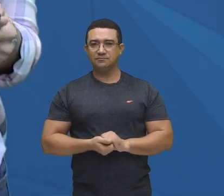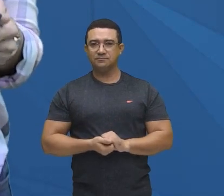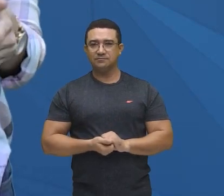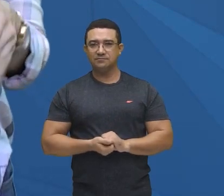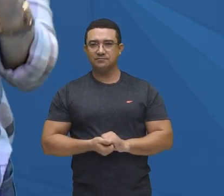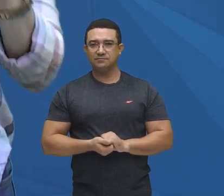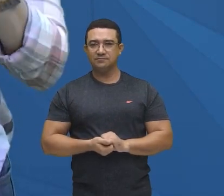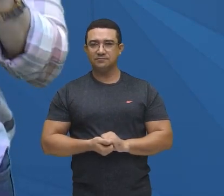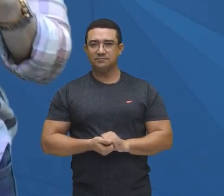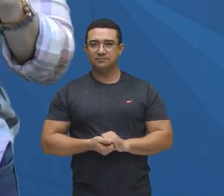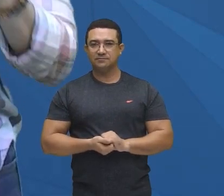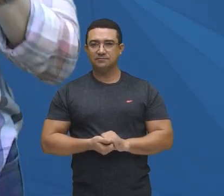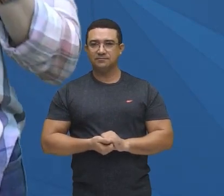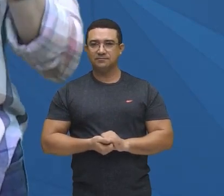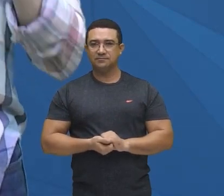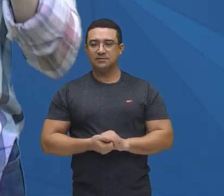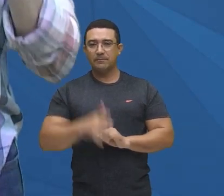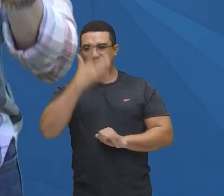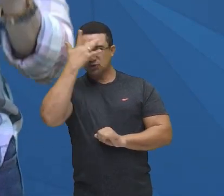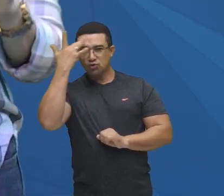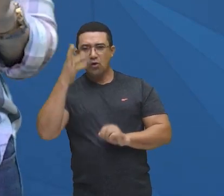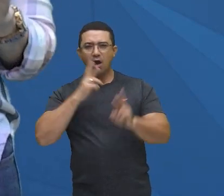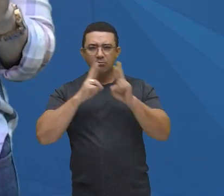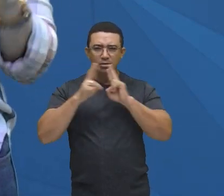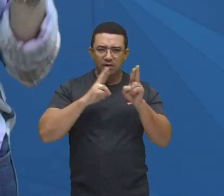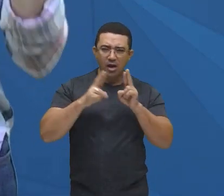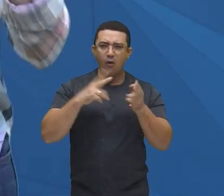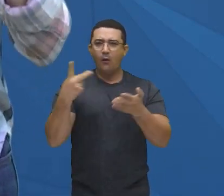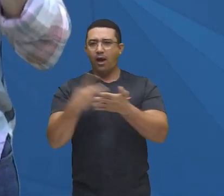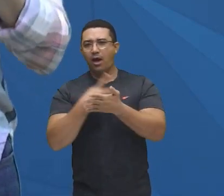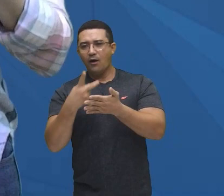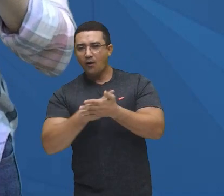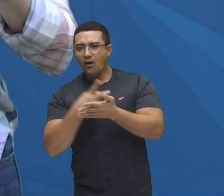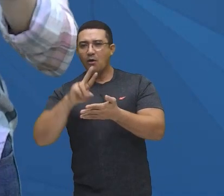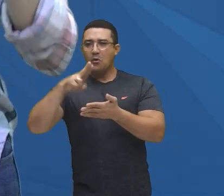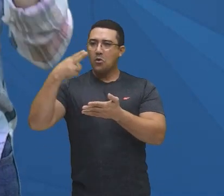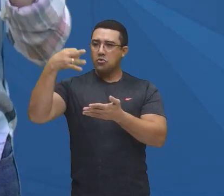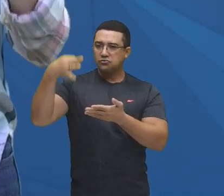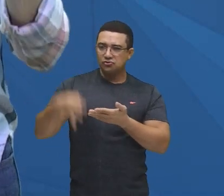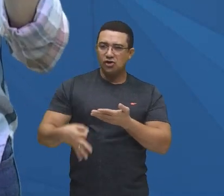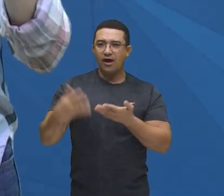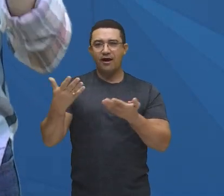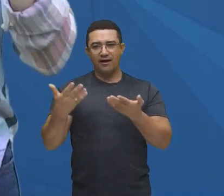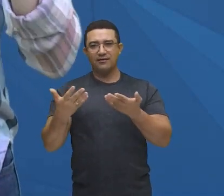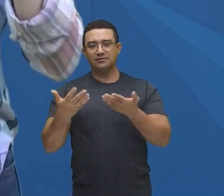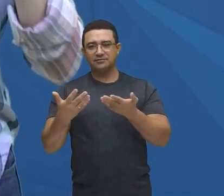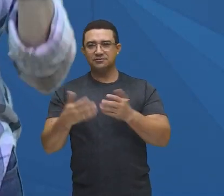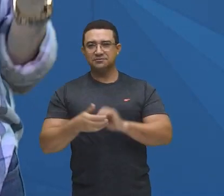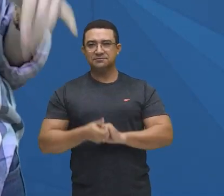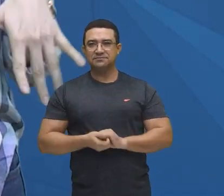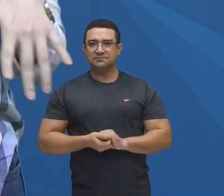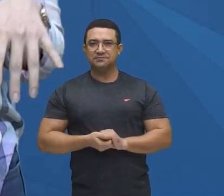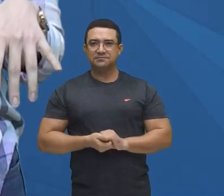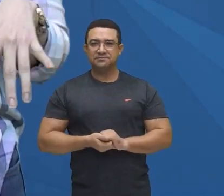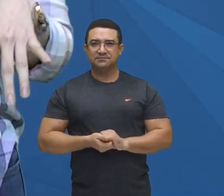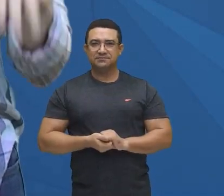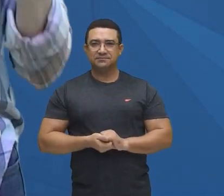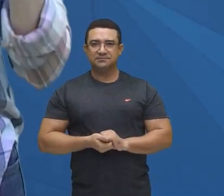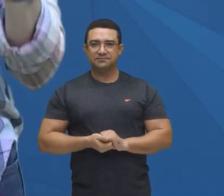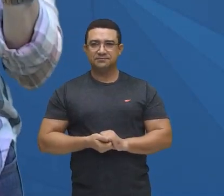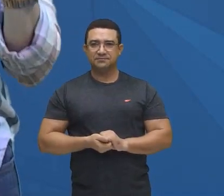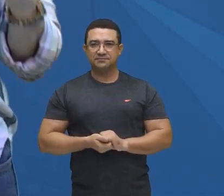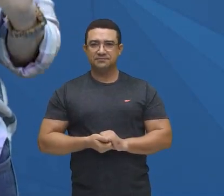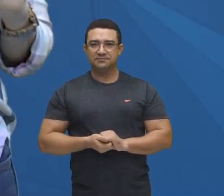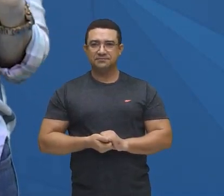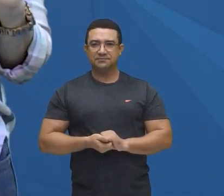resultados. Quem respondeu, respondeu. Quem errou já pode ter acertado, usando uma vida, continuado no jogo, não é? E quem não